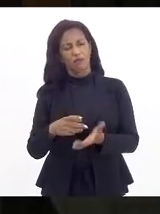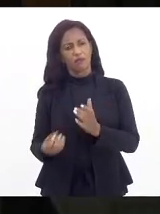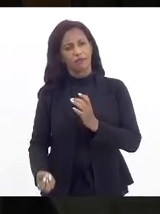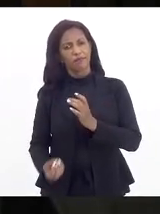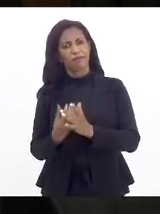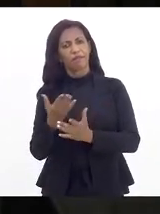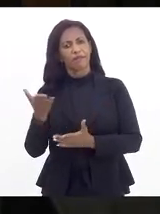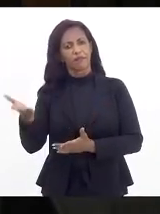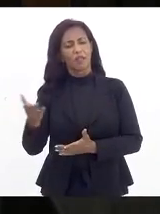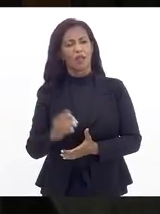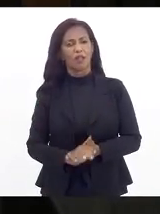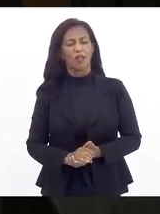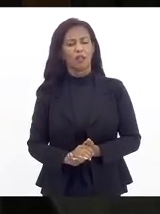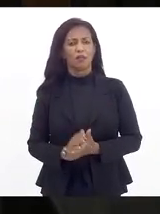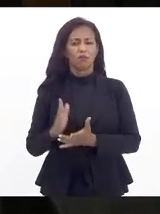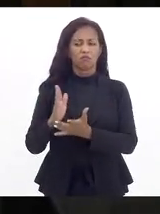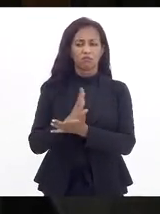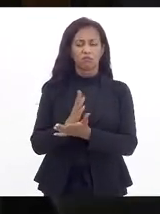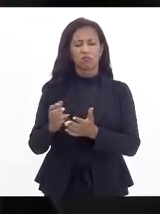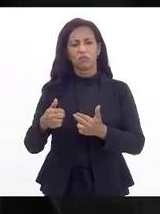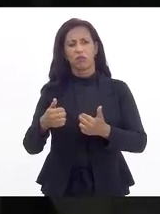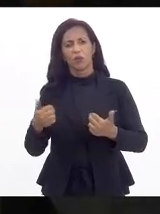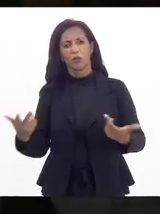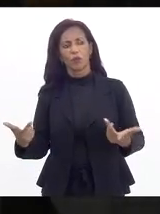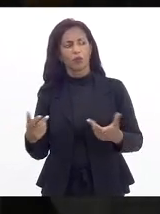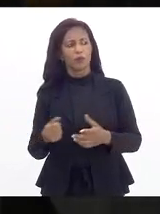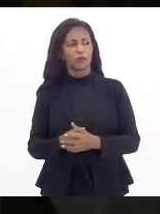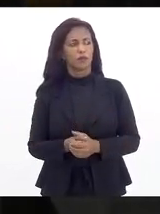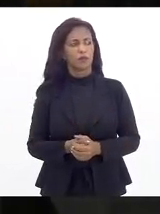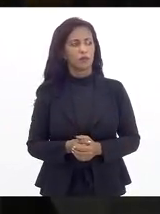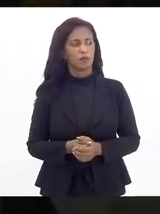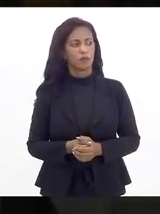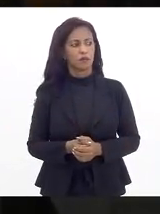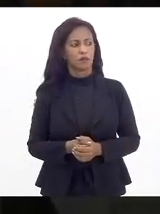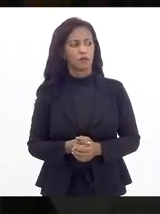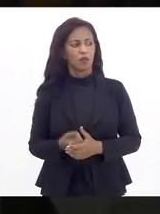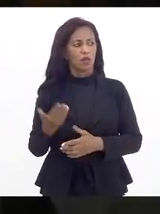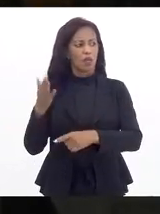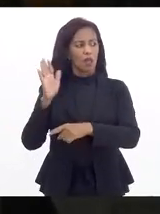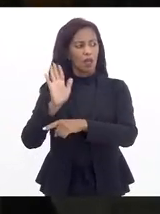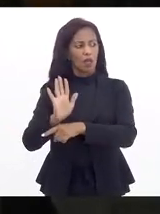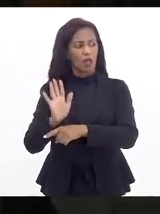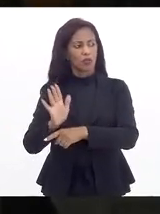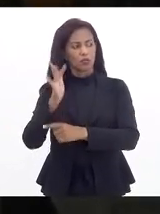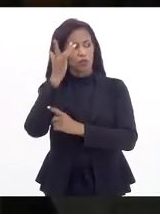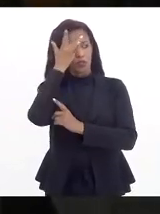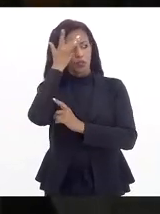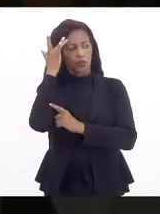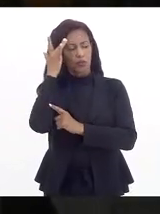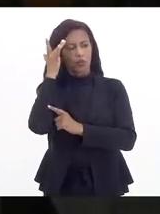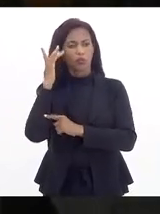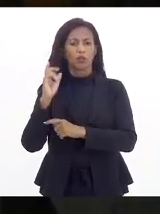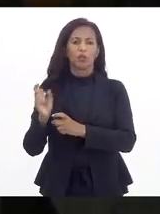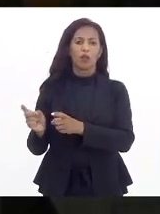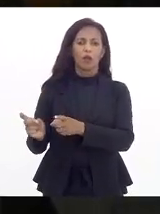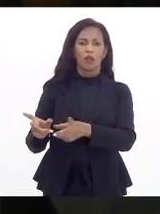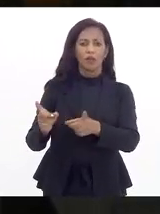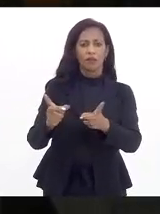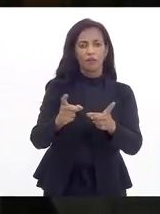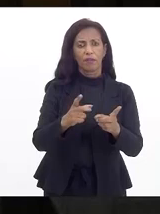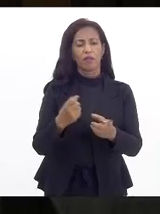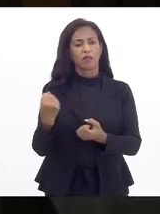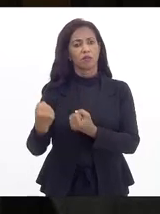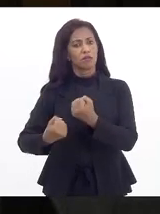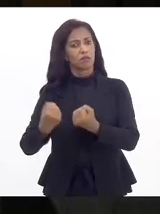criar ali eventos relacionados a atender a população no que se tange à venda dos